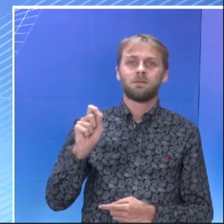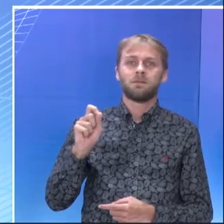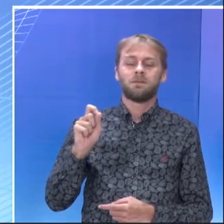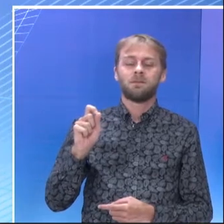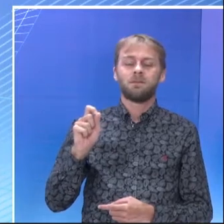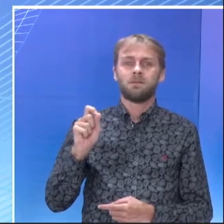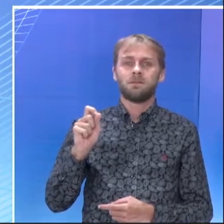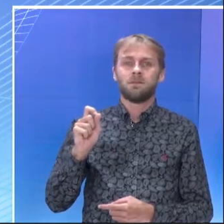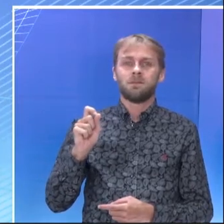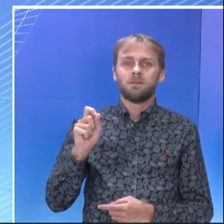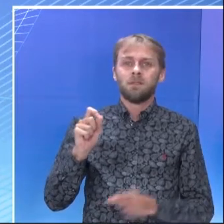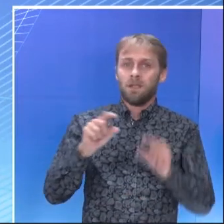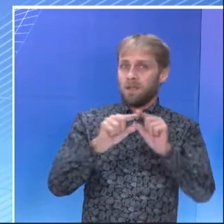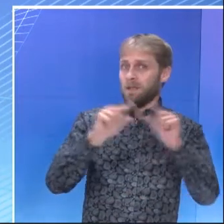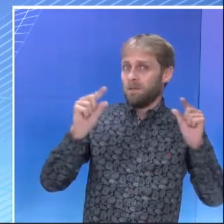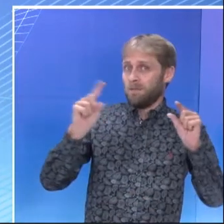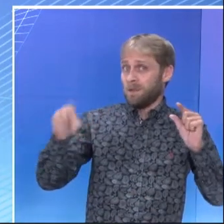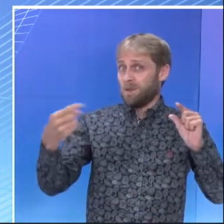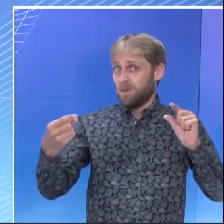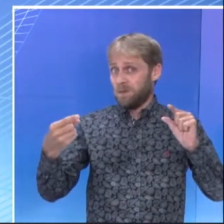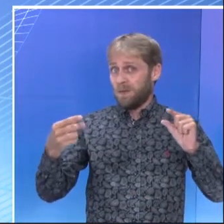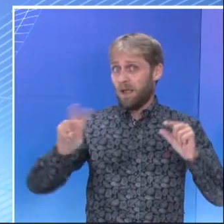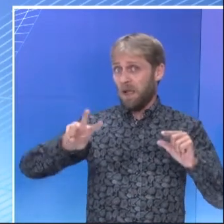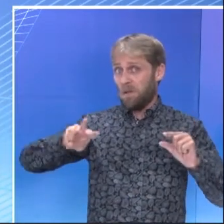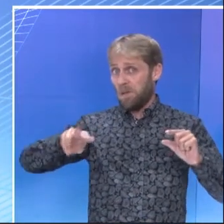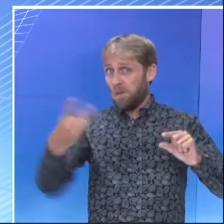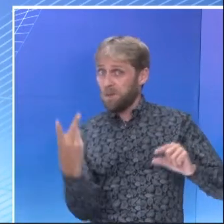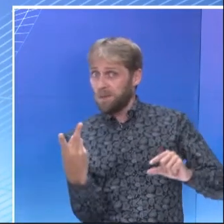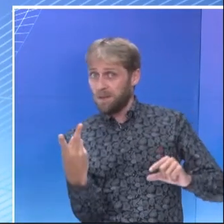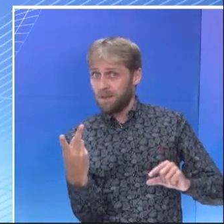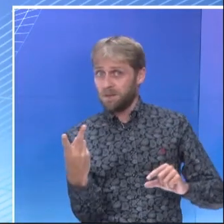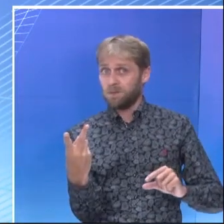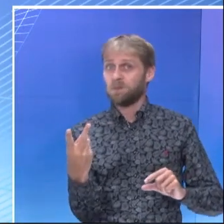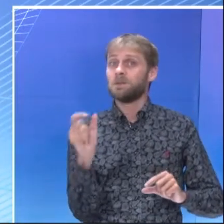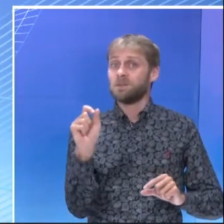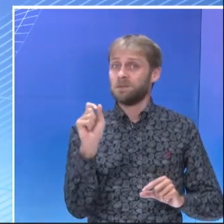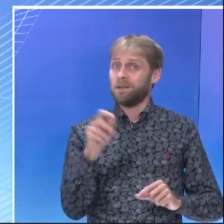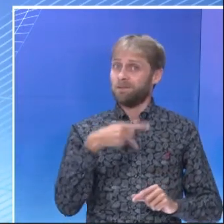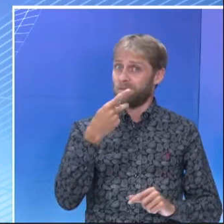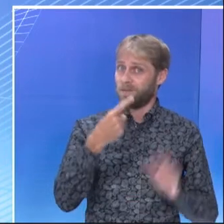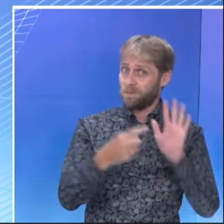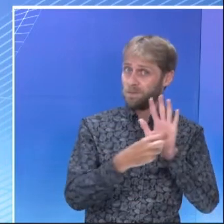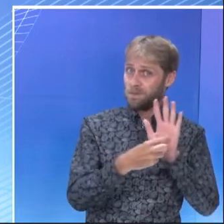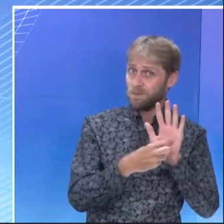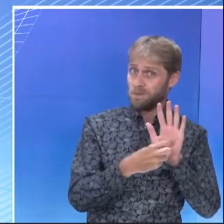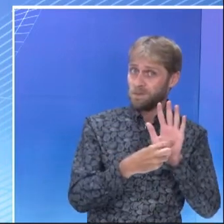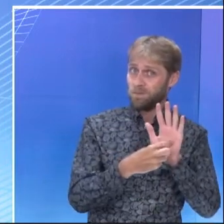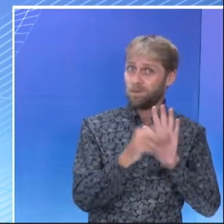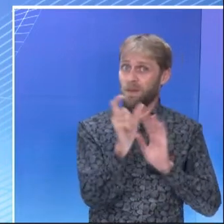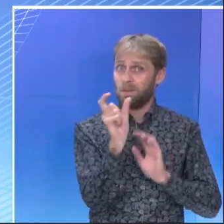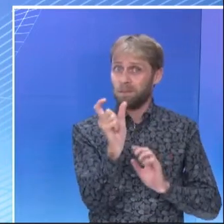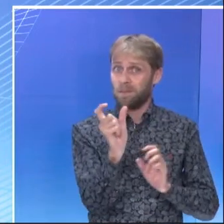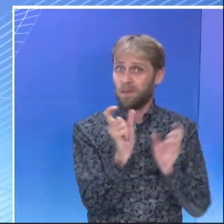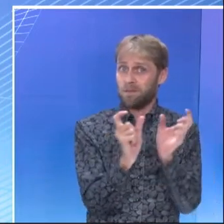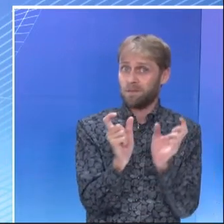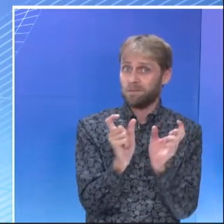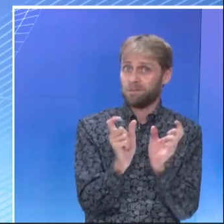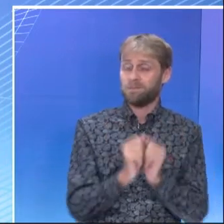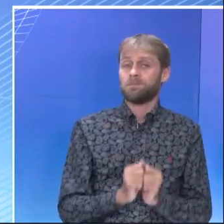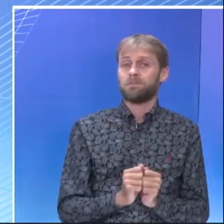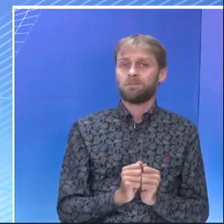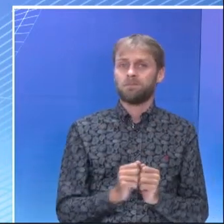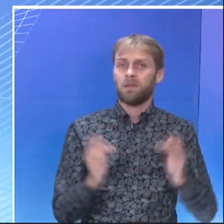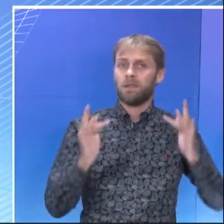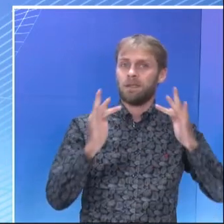que ele vai... A frase seguinte sempre vai se opor ao que já foi dito. É uma conjunção. É um link